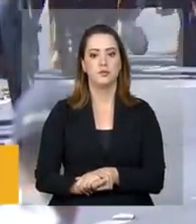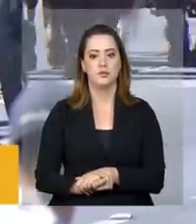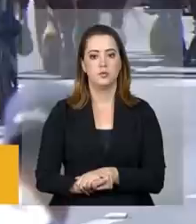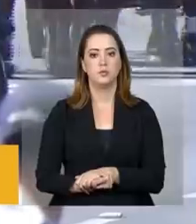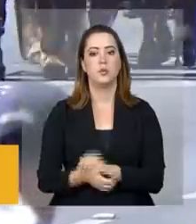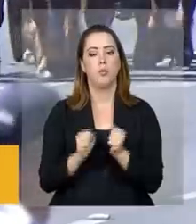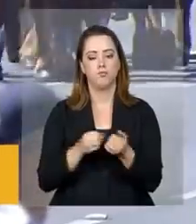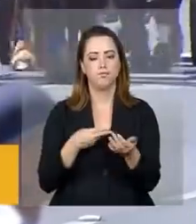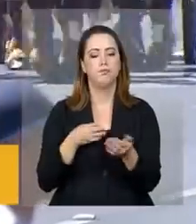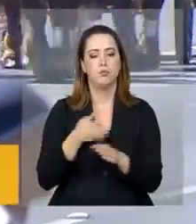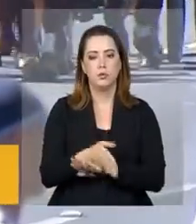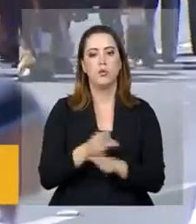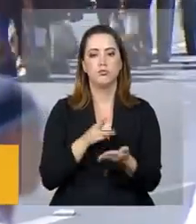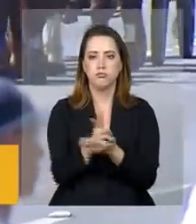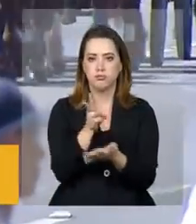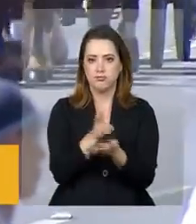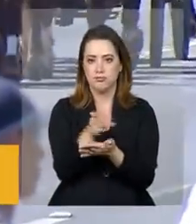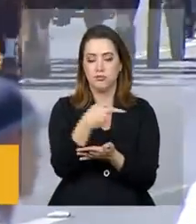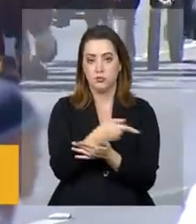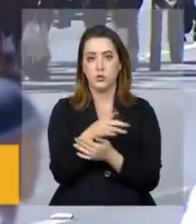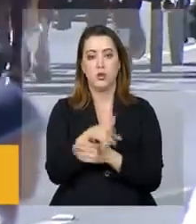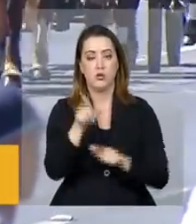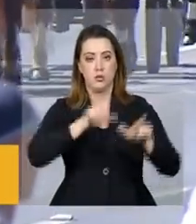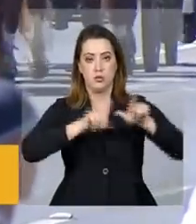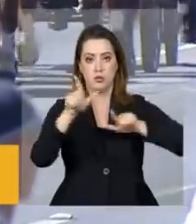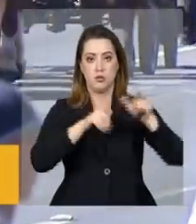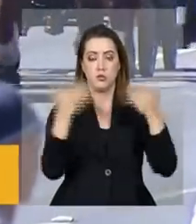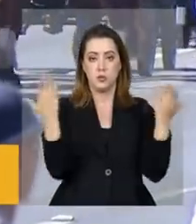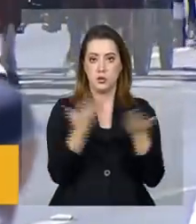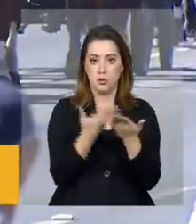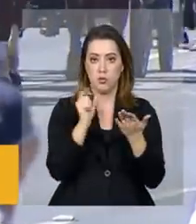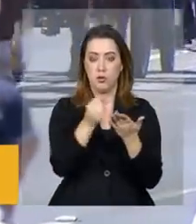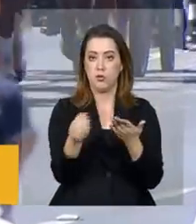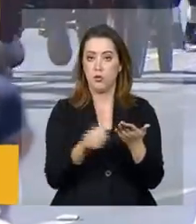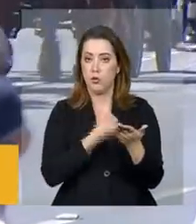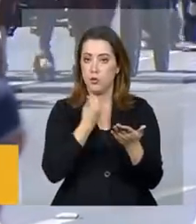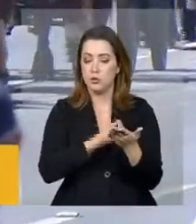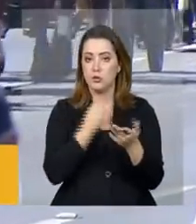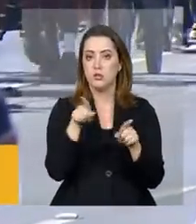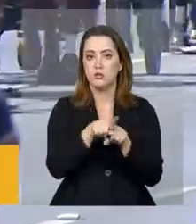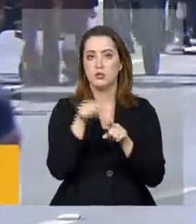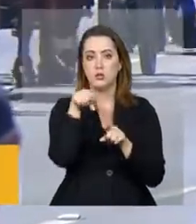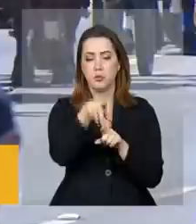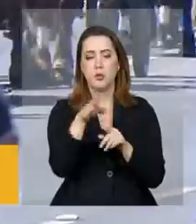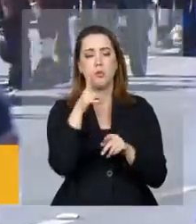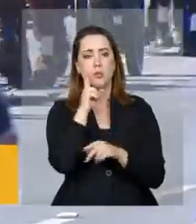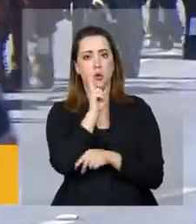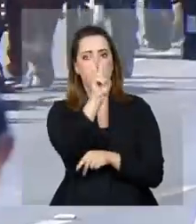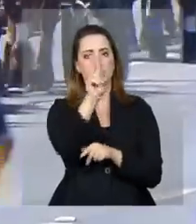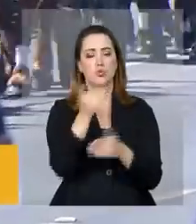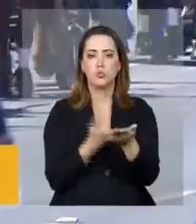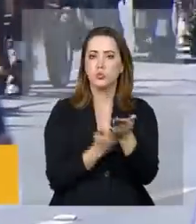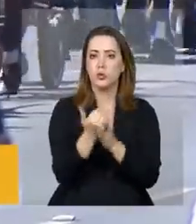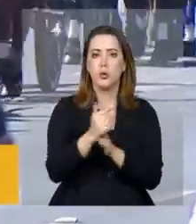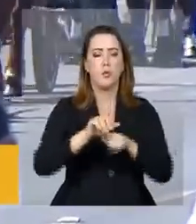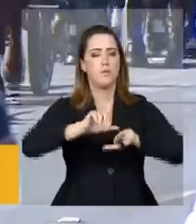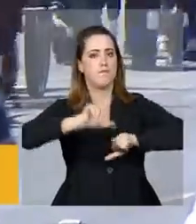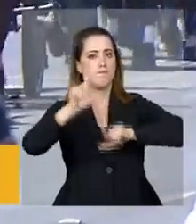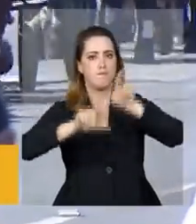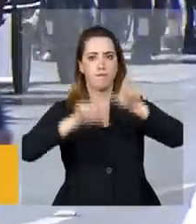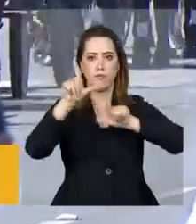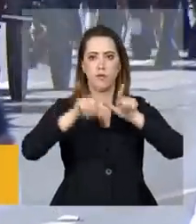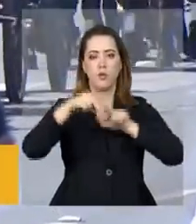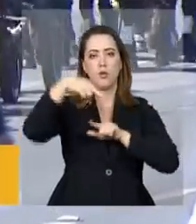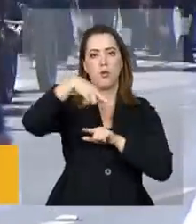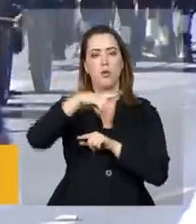99860-2590. Participe! Lembrando que a nossa transmissão, além de ser ao vivo pela TV, você acompanha pelo Facebook da NBR e pelo